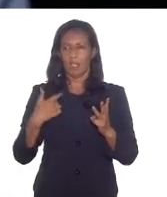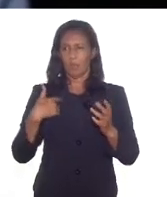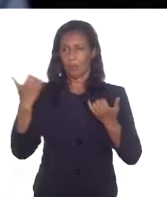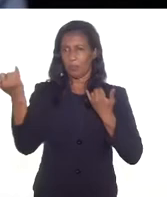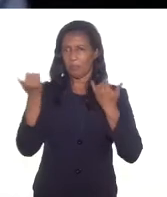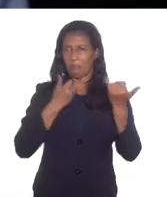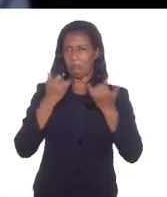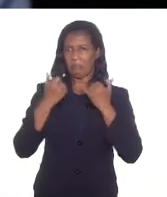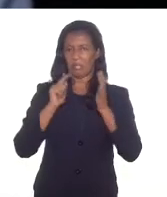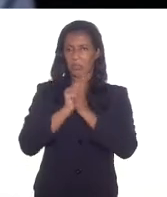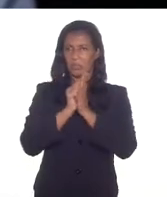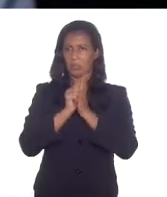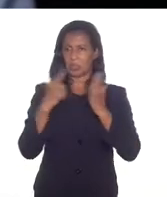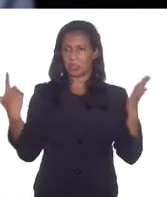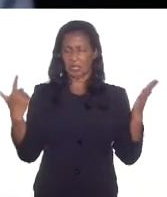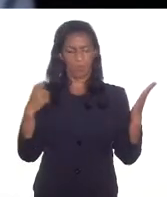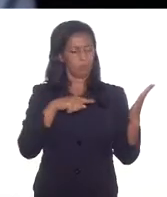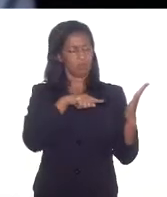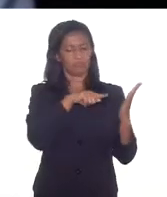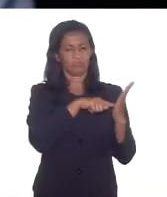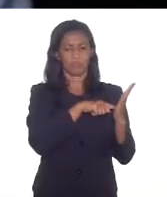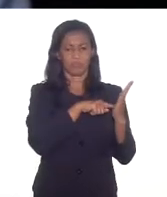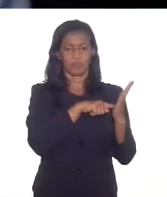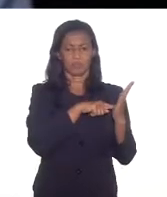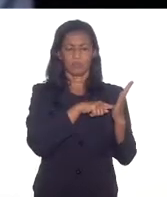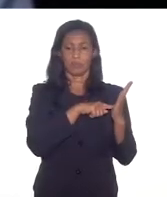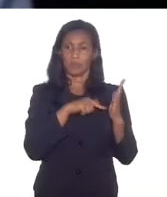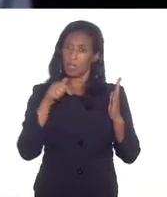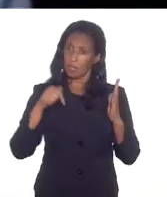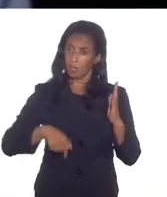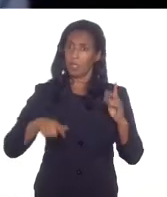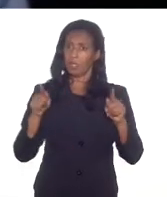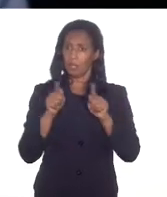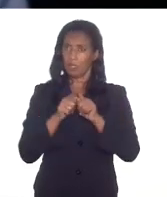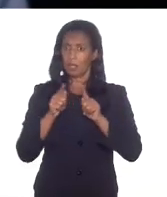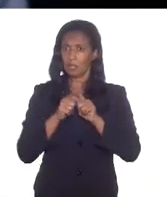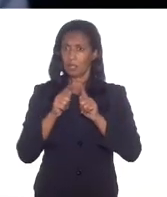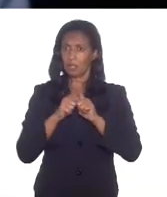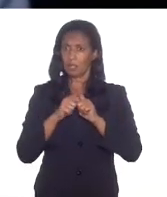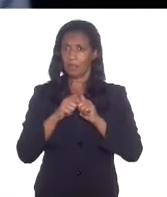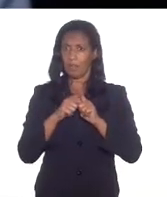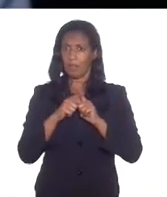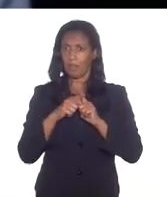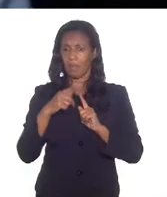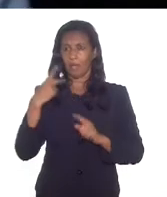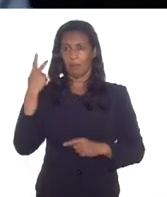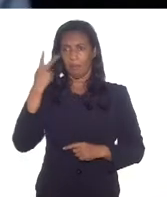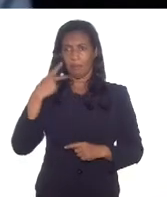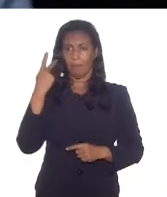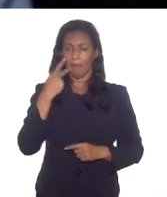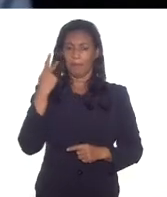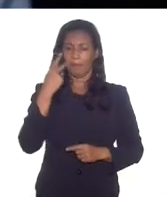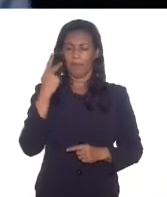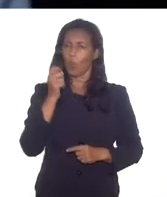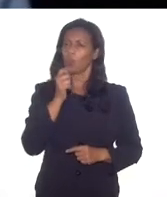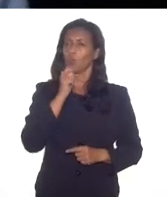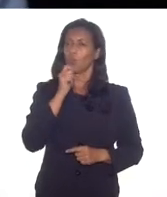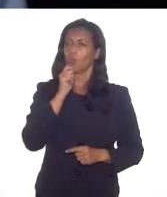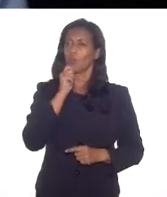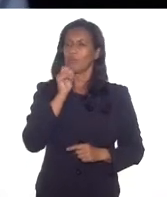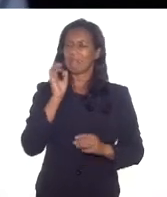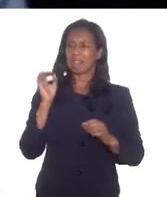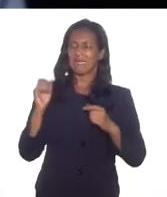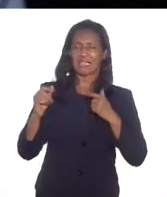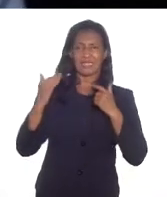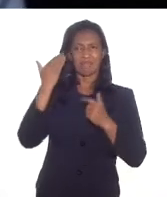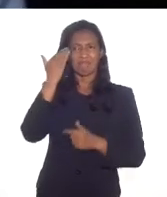diversos jornais, inclusive na casa, por alguns deputados que não têm menor noção do